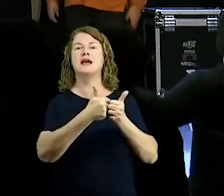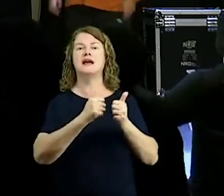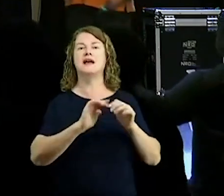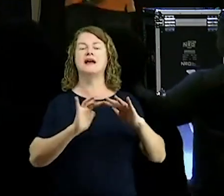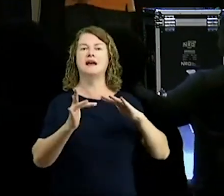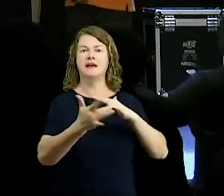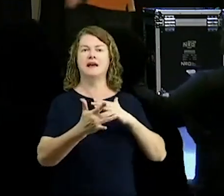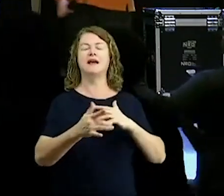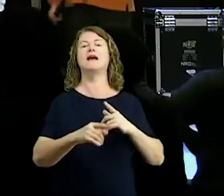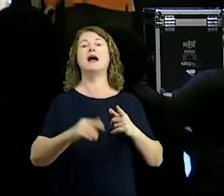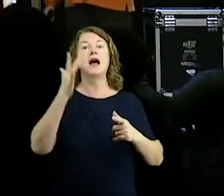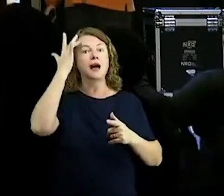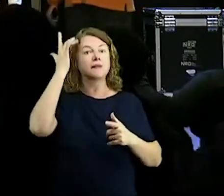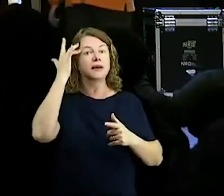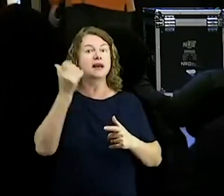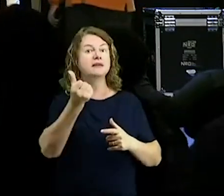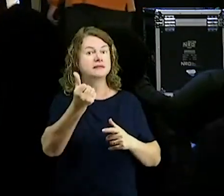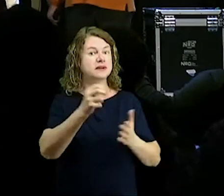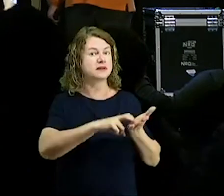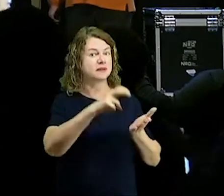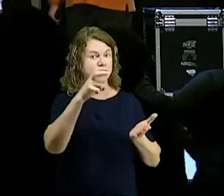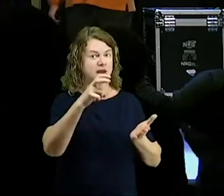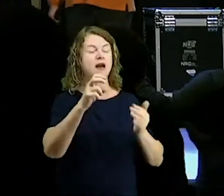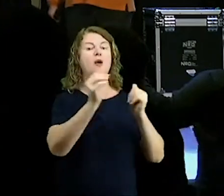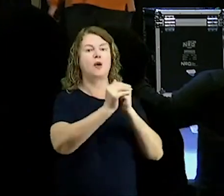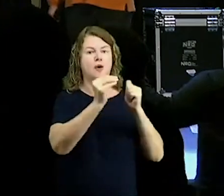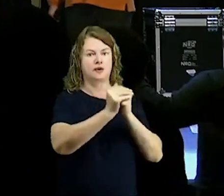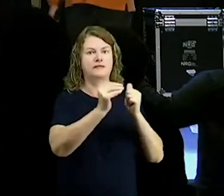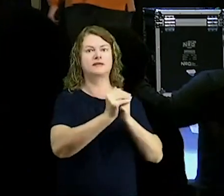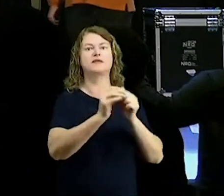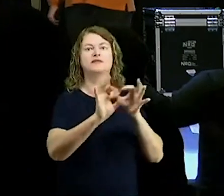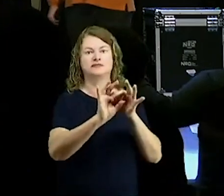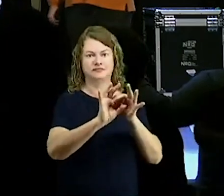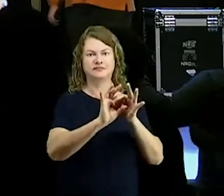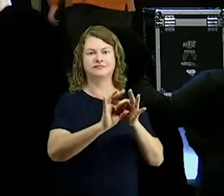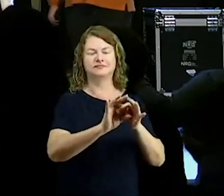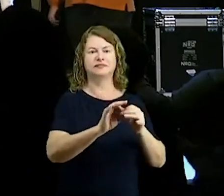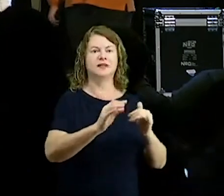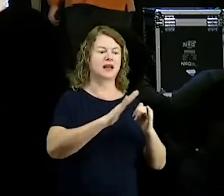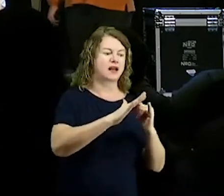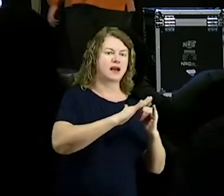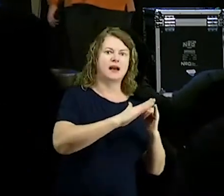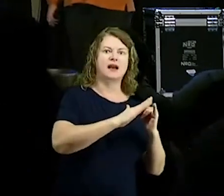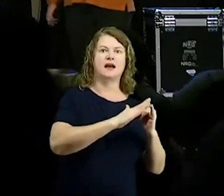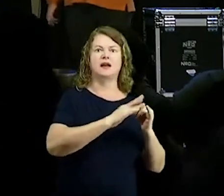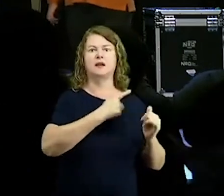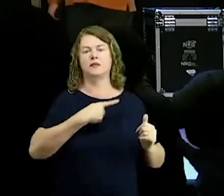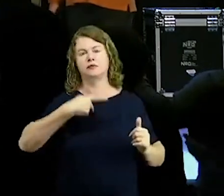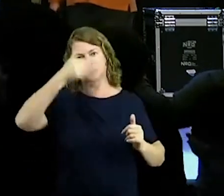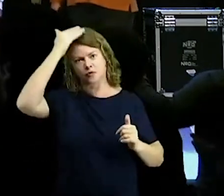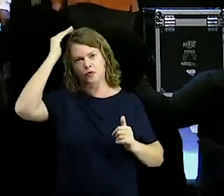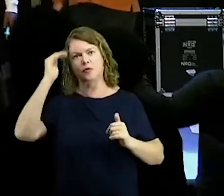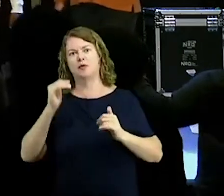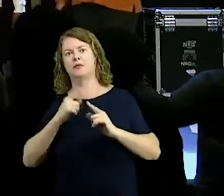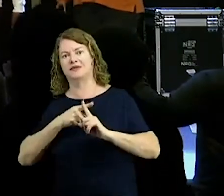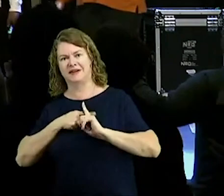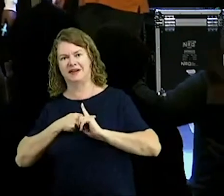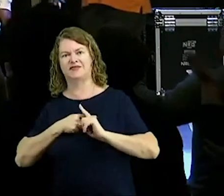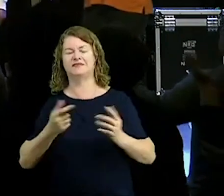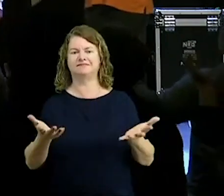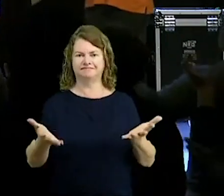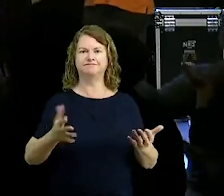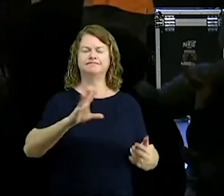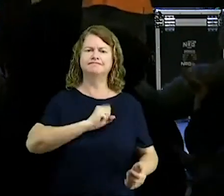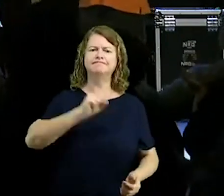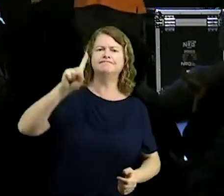6 da manhã, estamos juntos, derrubando muralhas, às 6 da manhã no canal Oswaldo Lobo, no canal IBBR do YouTube. Que o amor de Deus,